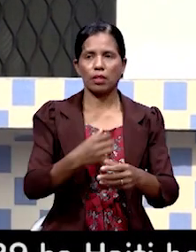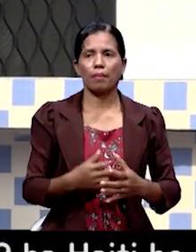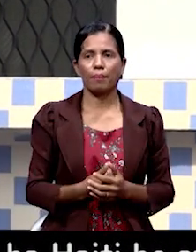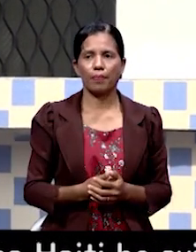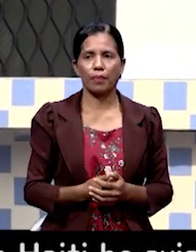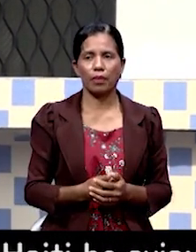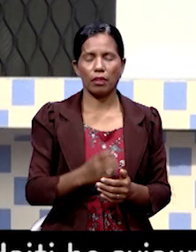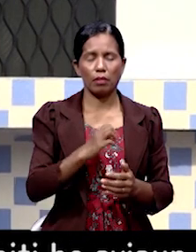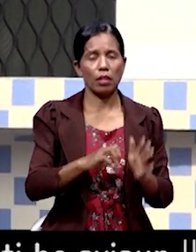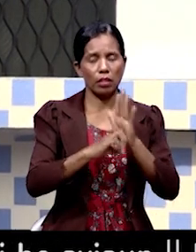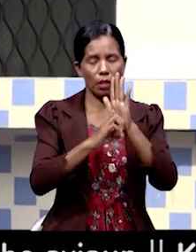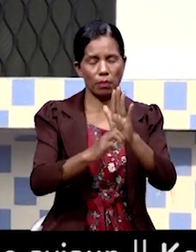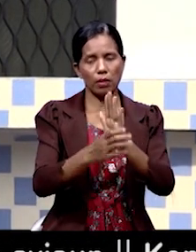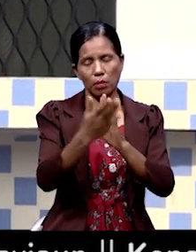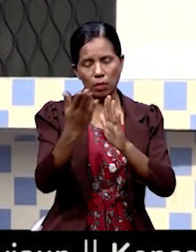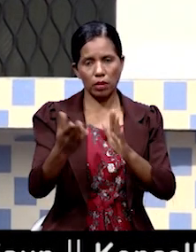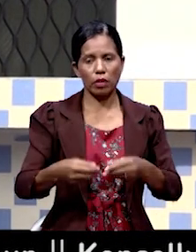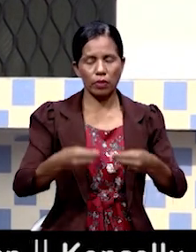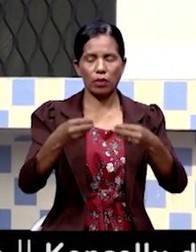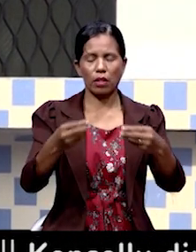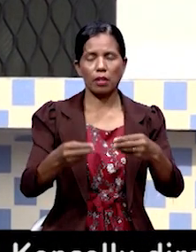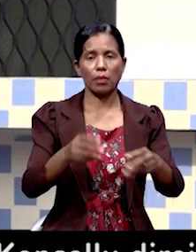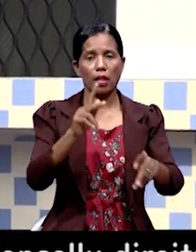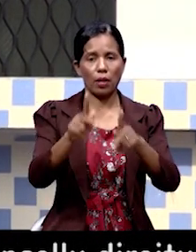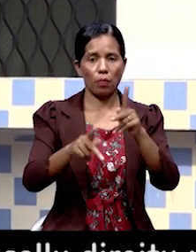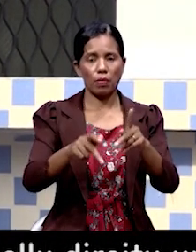tapote fone, companhia Siriselo, nebe,